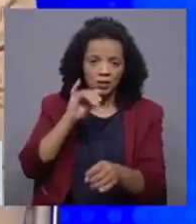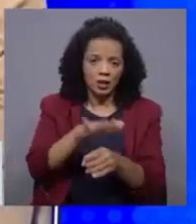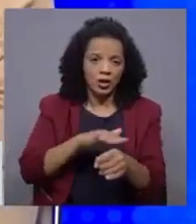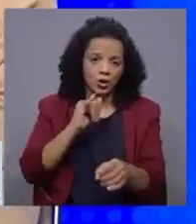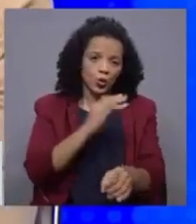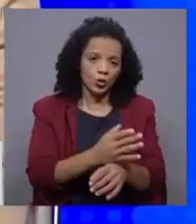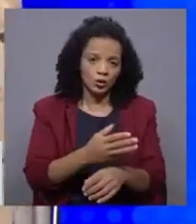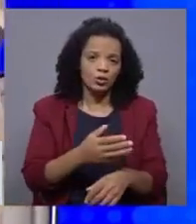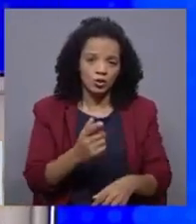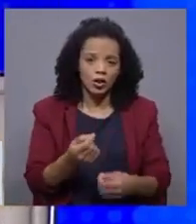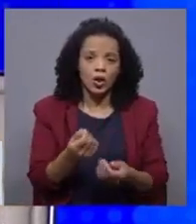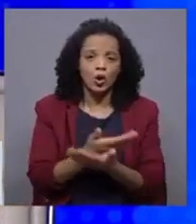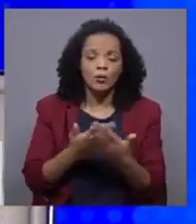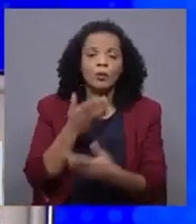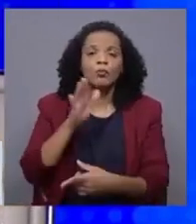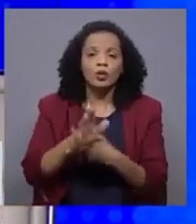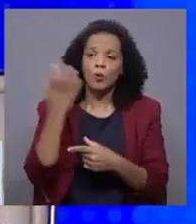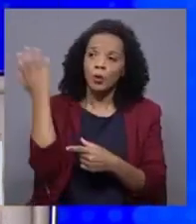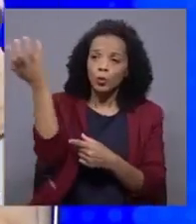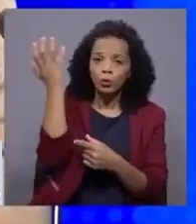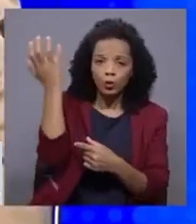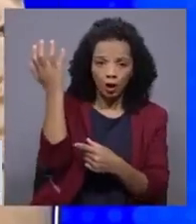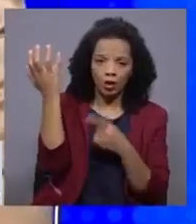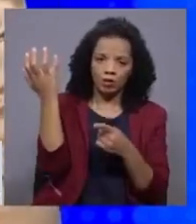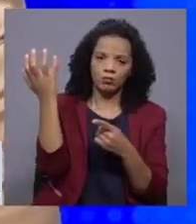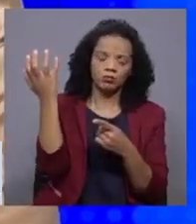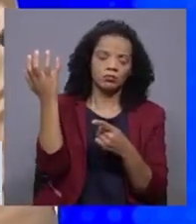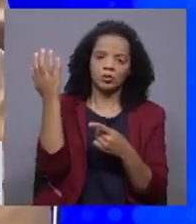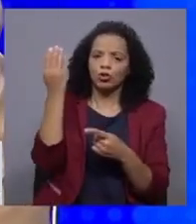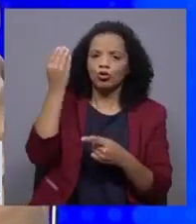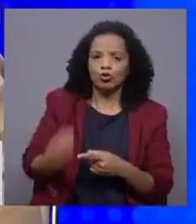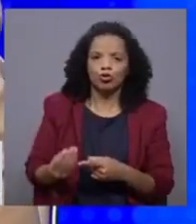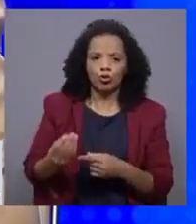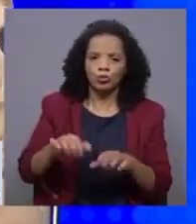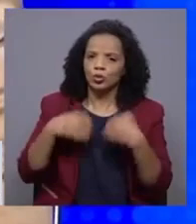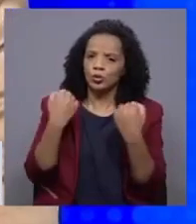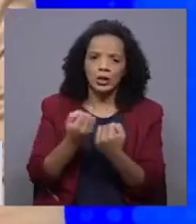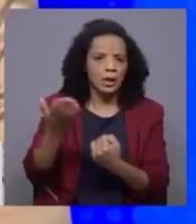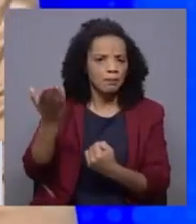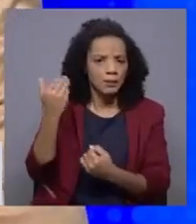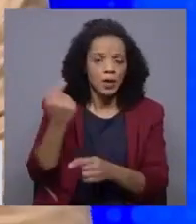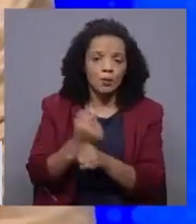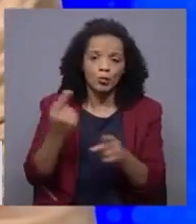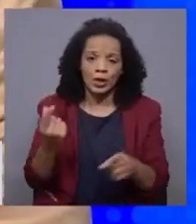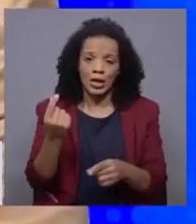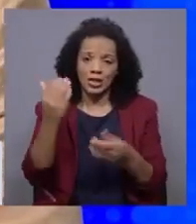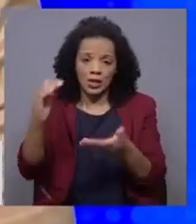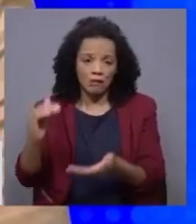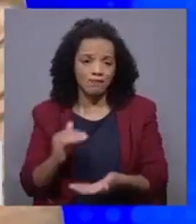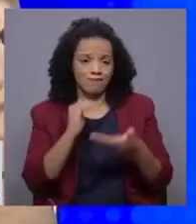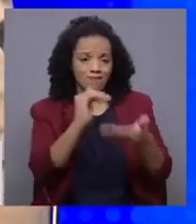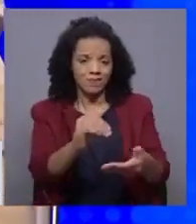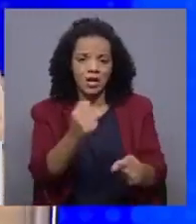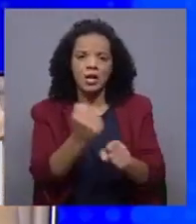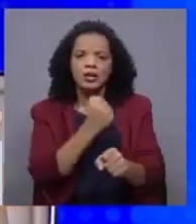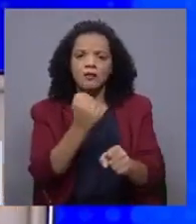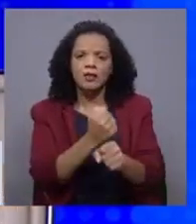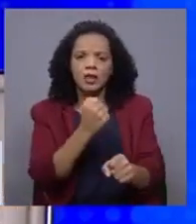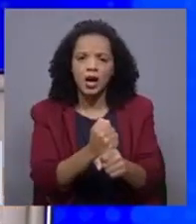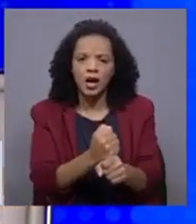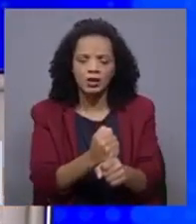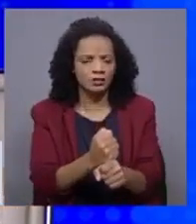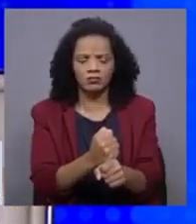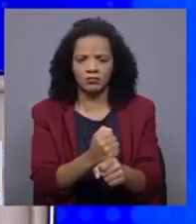economia, em particular no setor cultural, há aqui uma grande injustiça social de estarmos a canalizar verbas para uma atividade